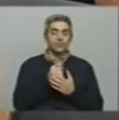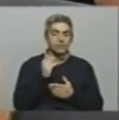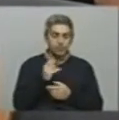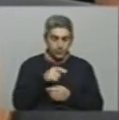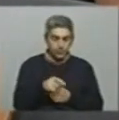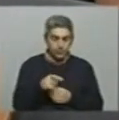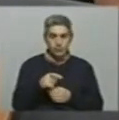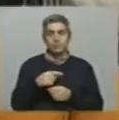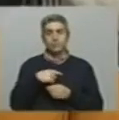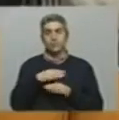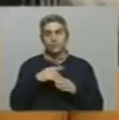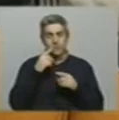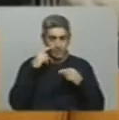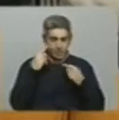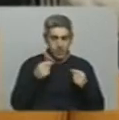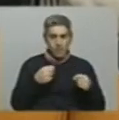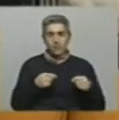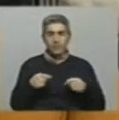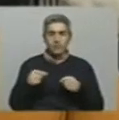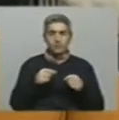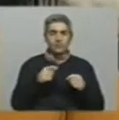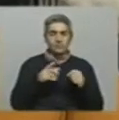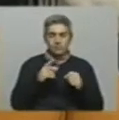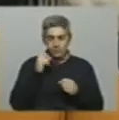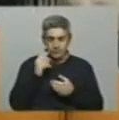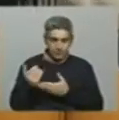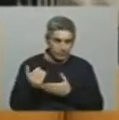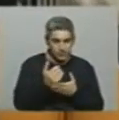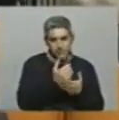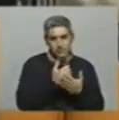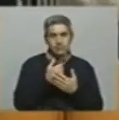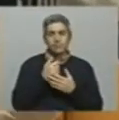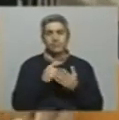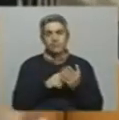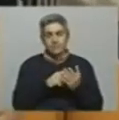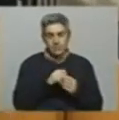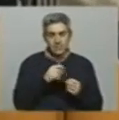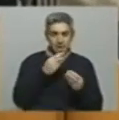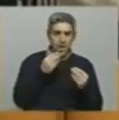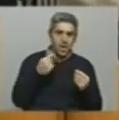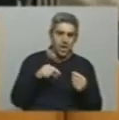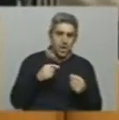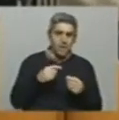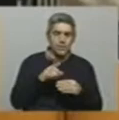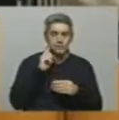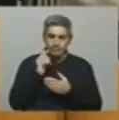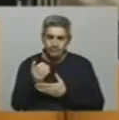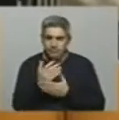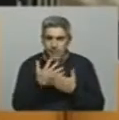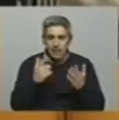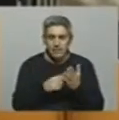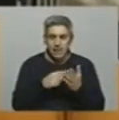sim, a Solidariedade, eu faço essas viagens, Moçambique, faz uma espécie de levantamento das... As necessidades são muitas, obviamente, mas faz uma espécie de levantamento das